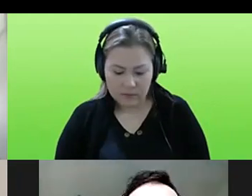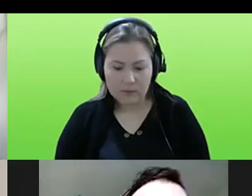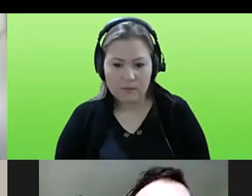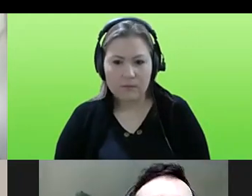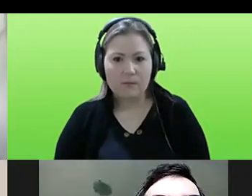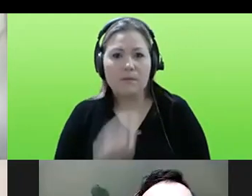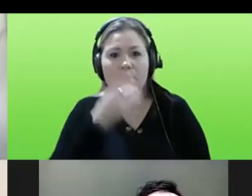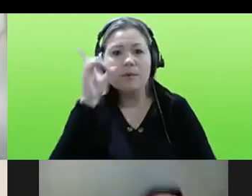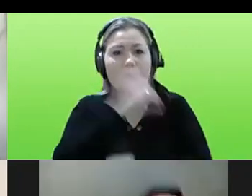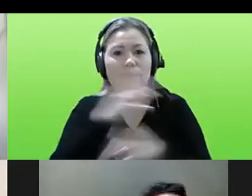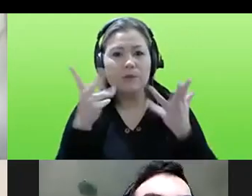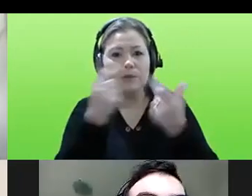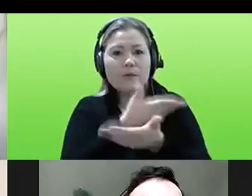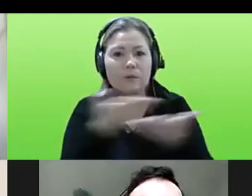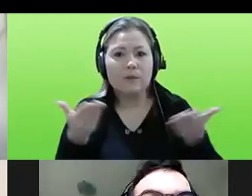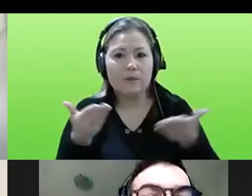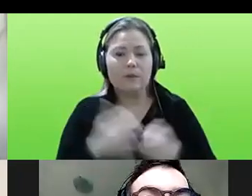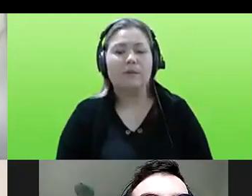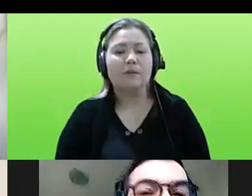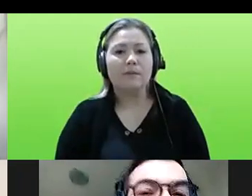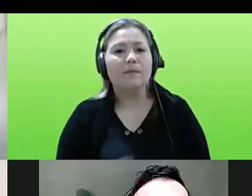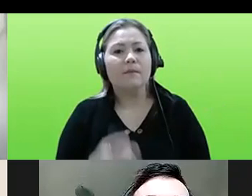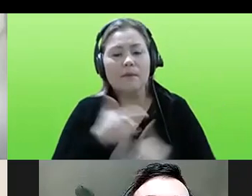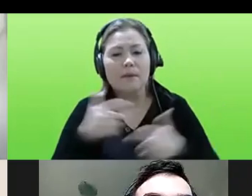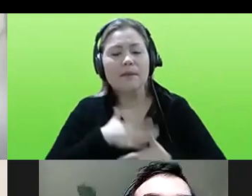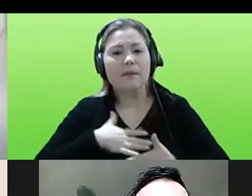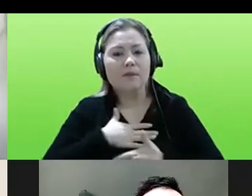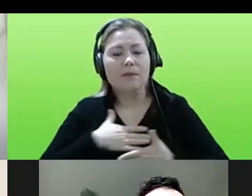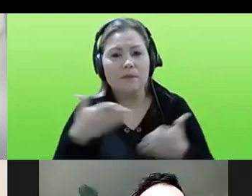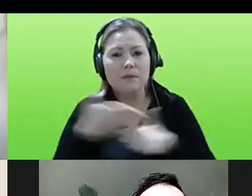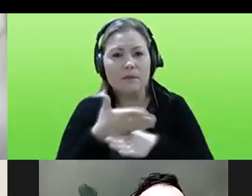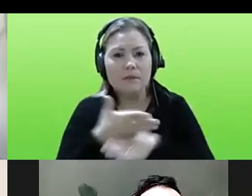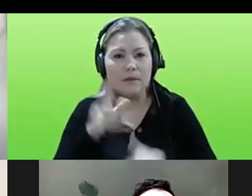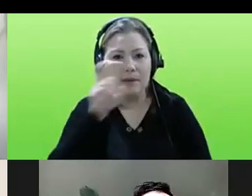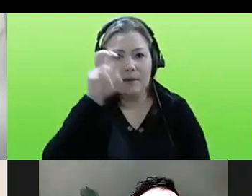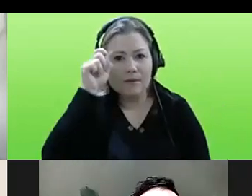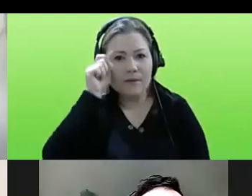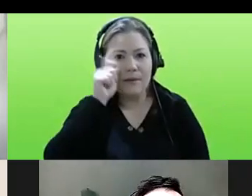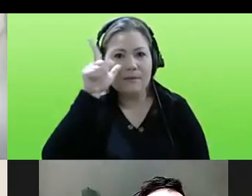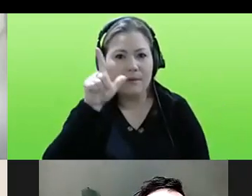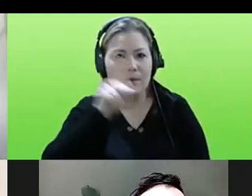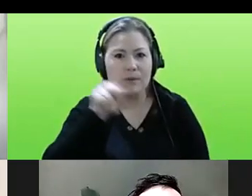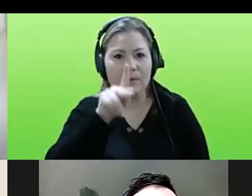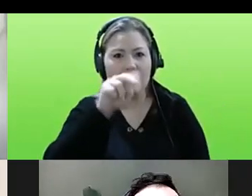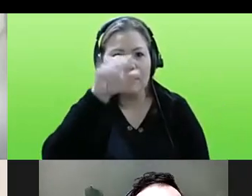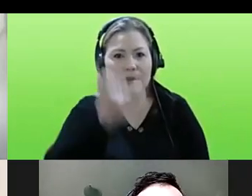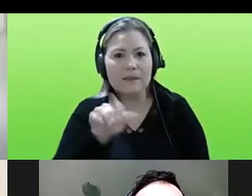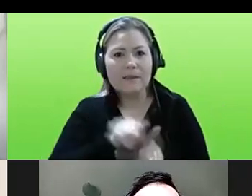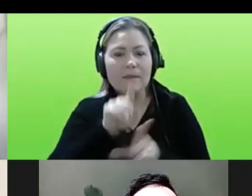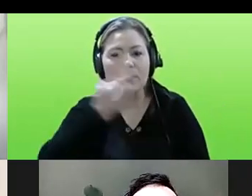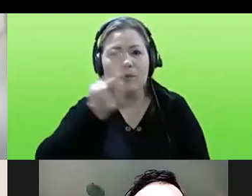Bom dia a todos e todas. É grande satisfação estar aqui, essa quinta-feira de manhã, com o professor Itamar, professor